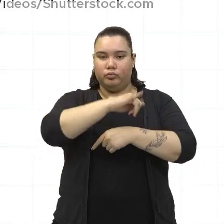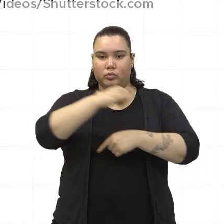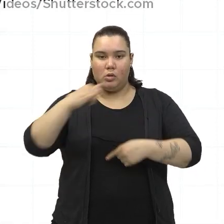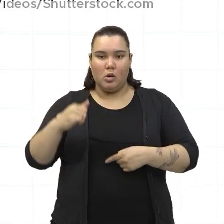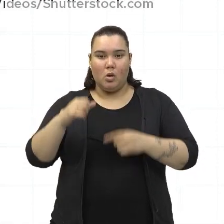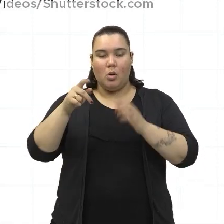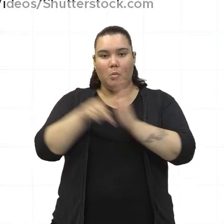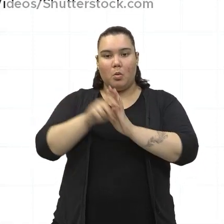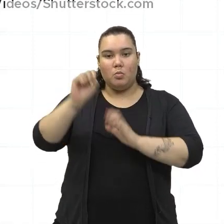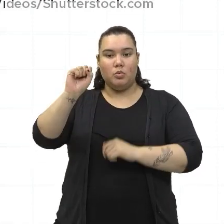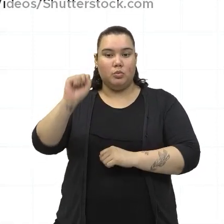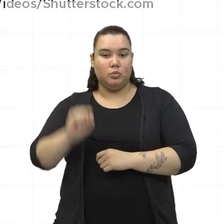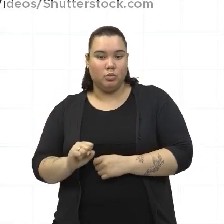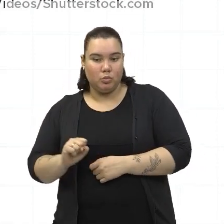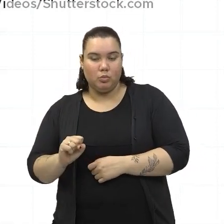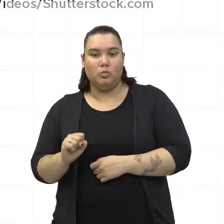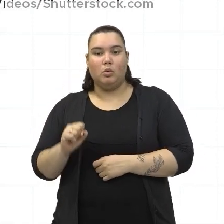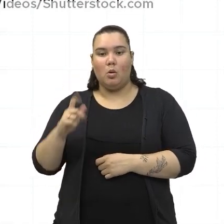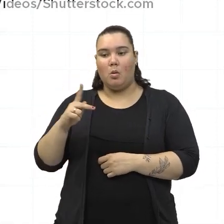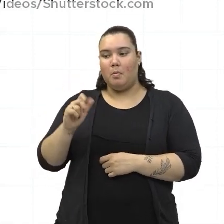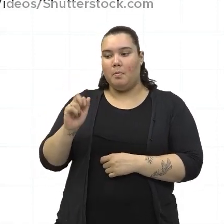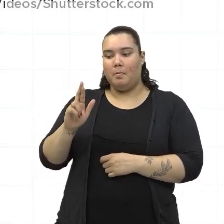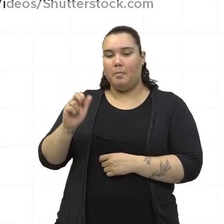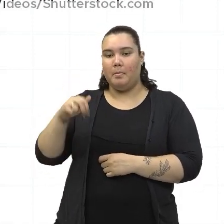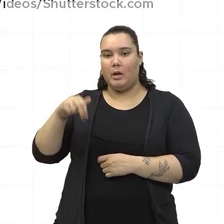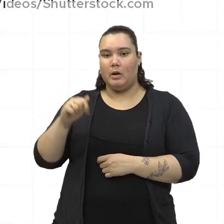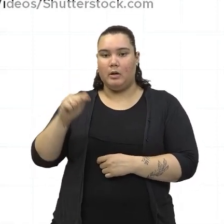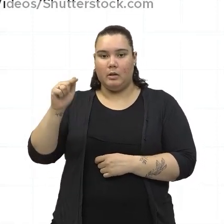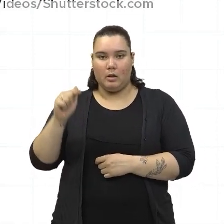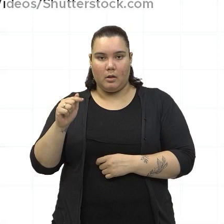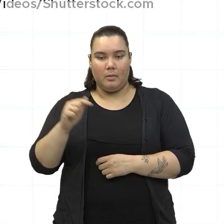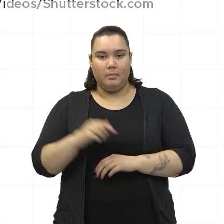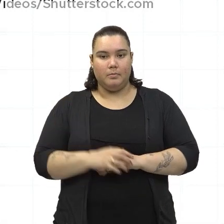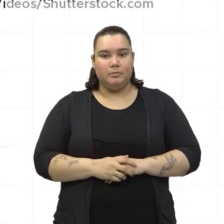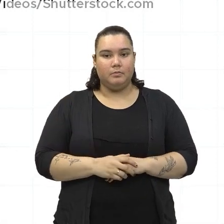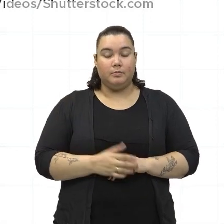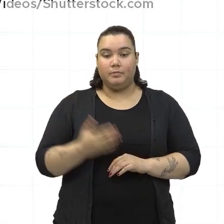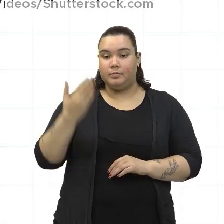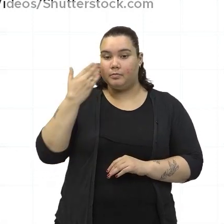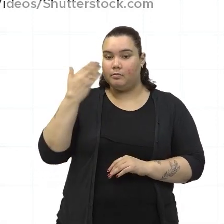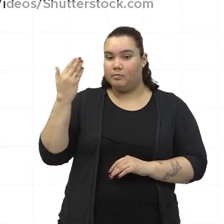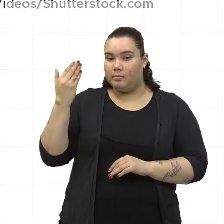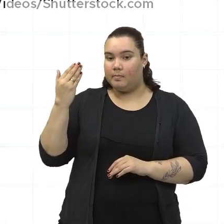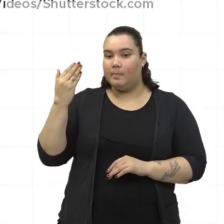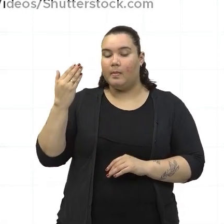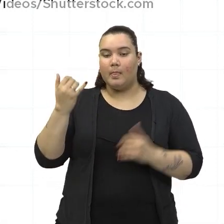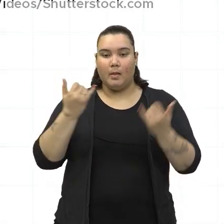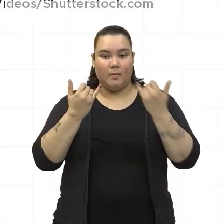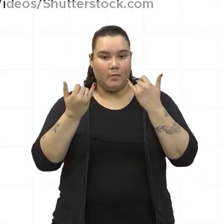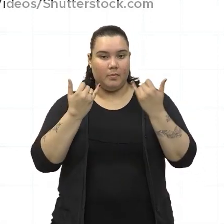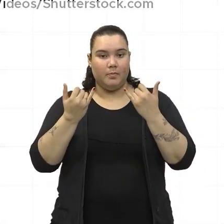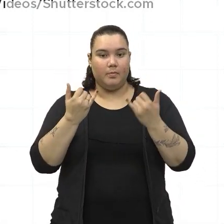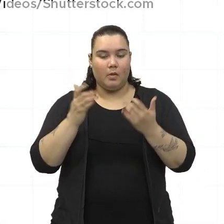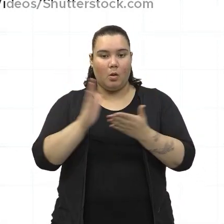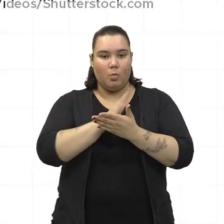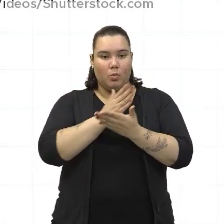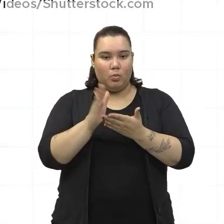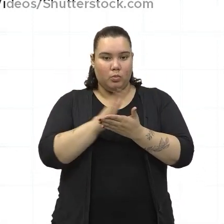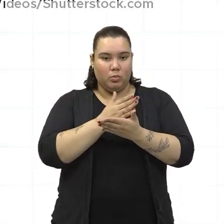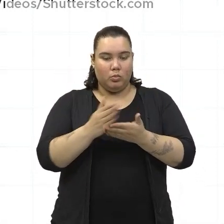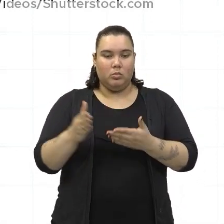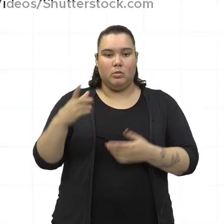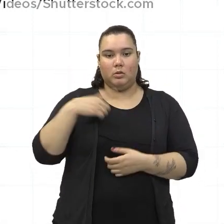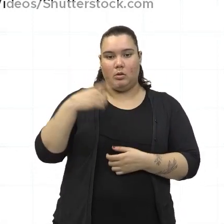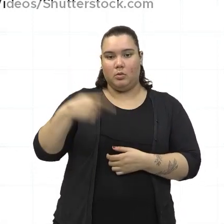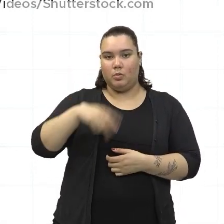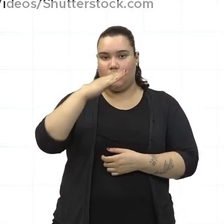né, no Rio Paraná, como a gente pode observar. Então, a gente já visualizou aí nessa informação, né, algumas usinas elétricas